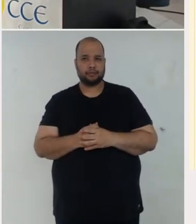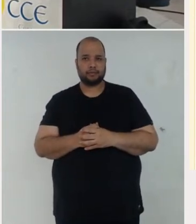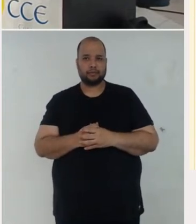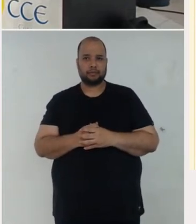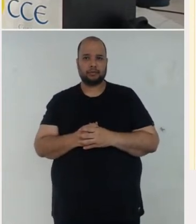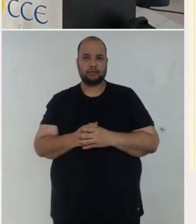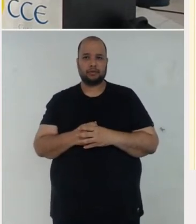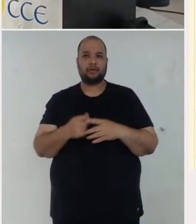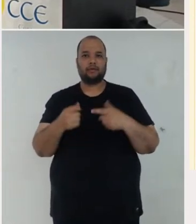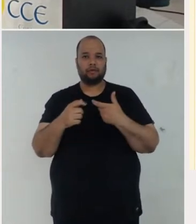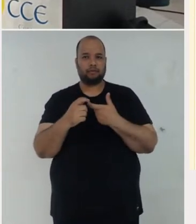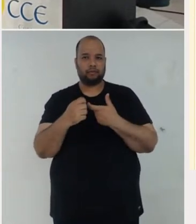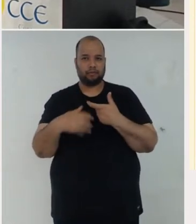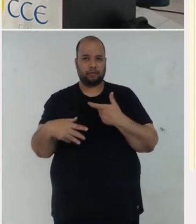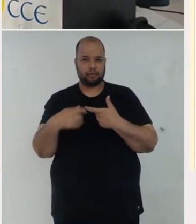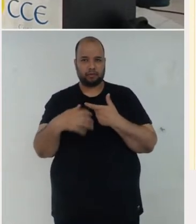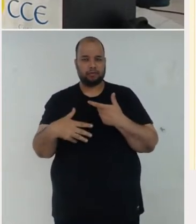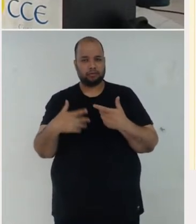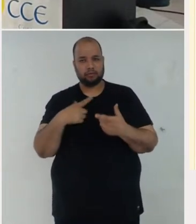E outros têm